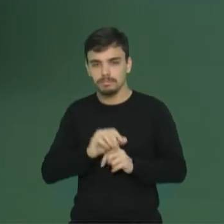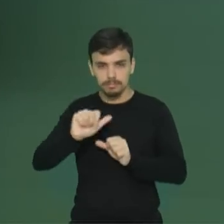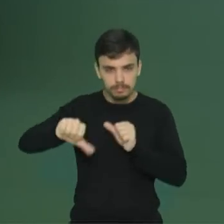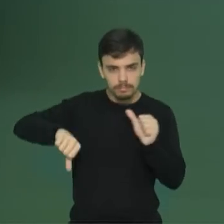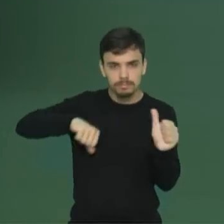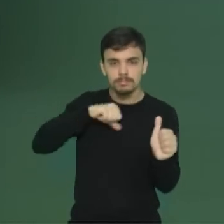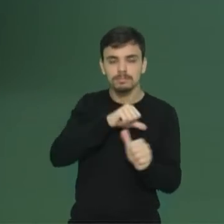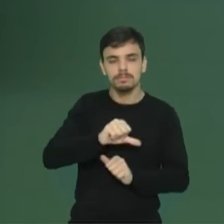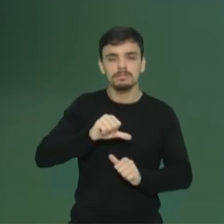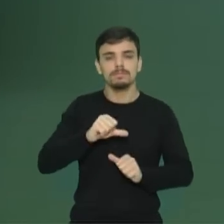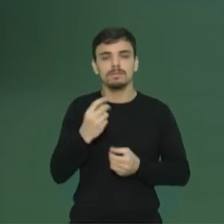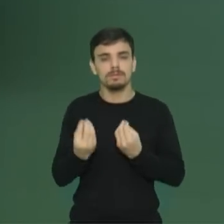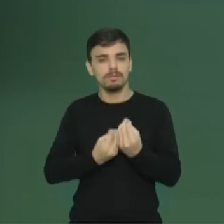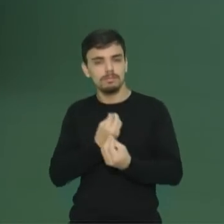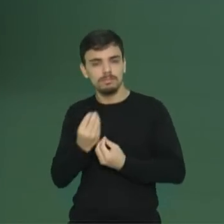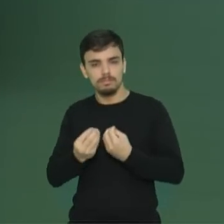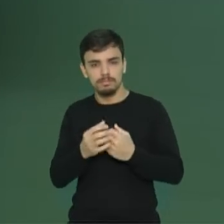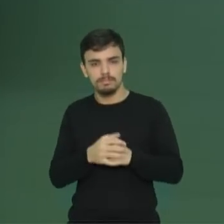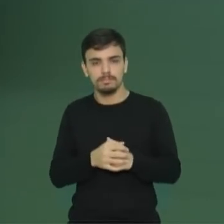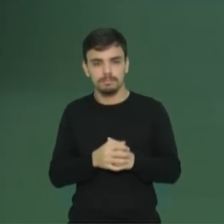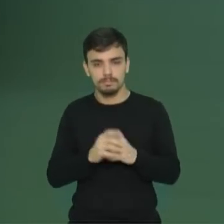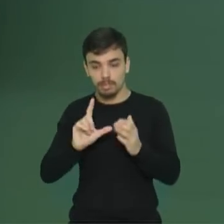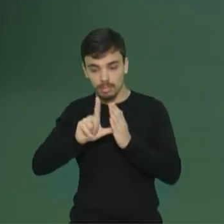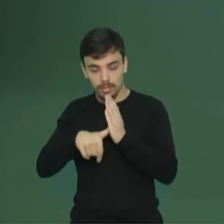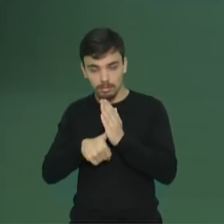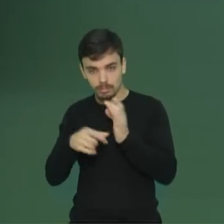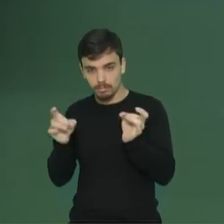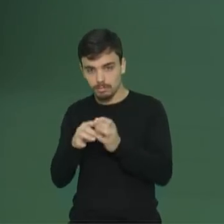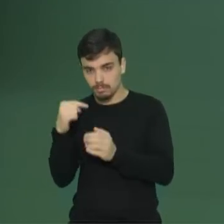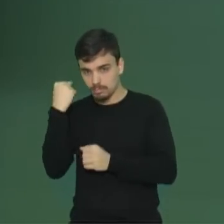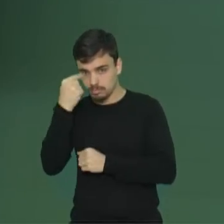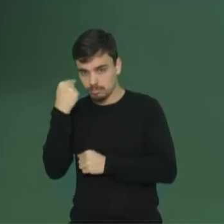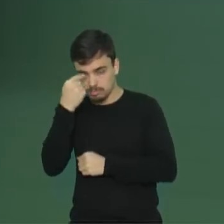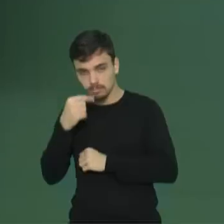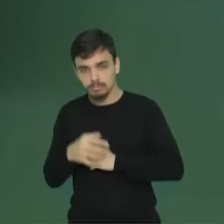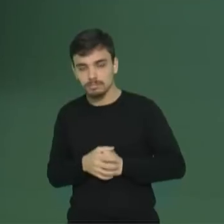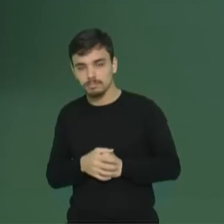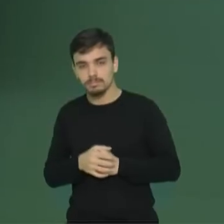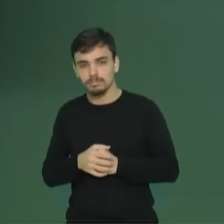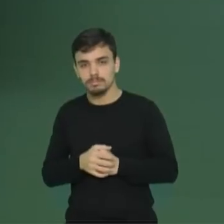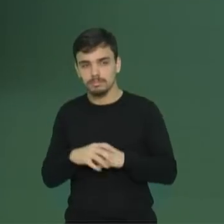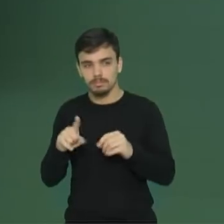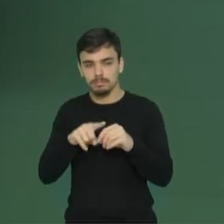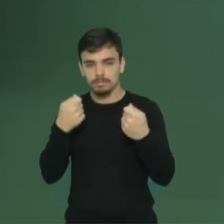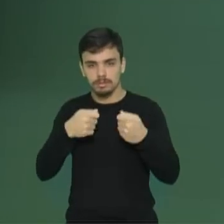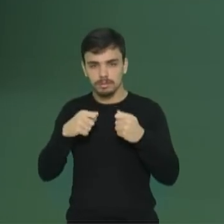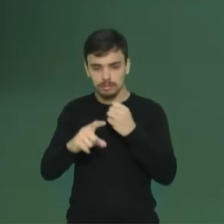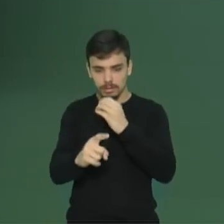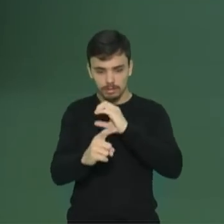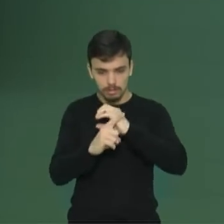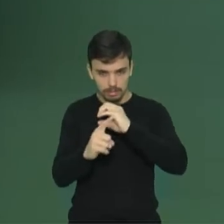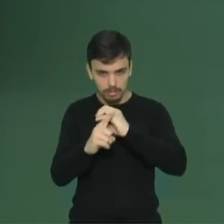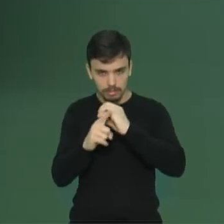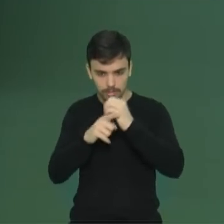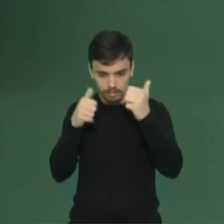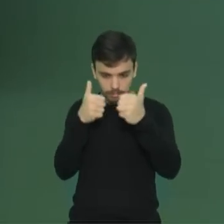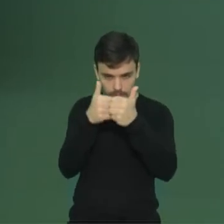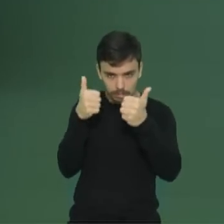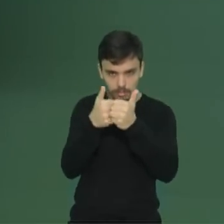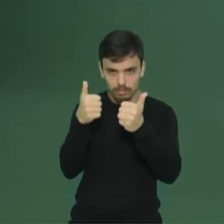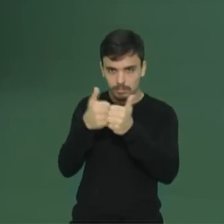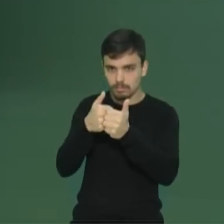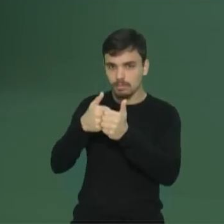formada num ponto que seria depois do olho. Ele precisa de uma lente que aproxime os raios de luz, uma lente